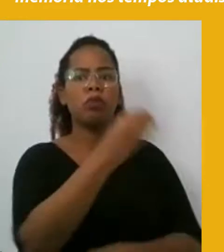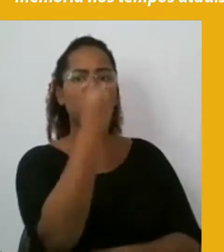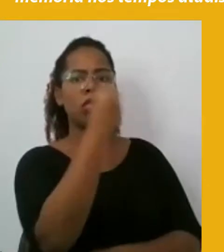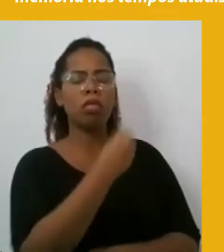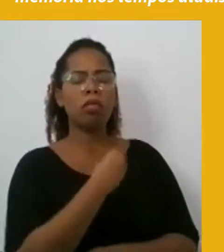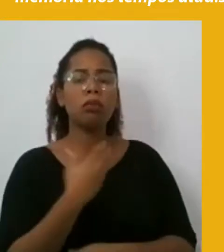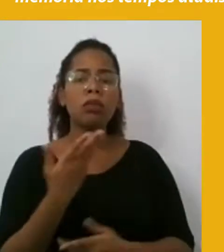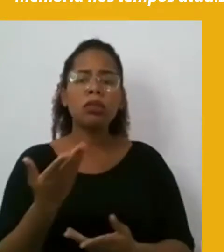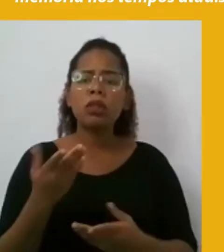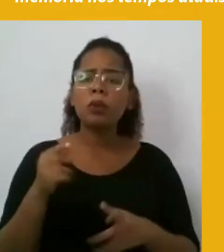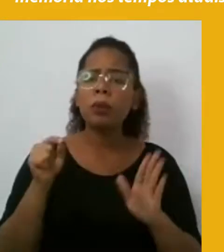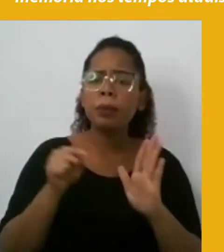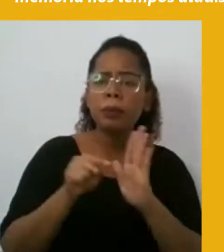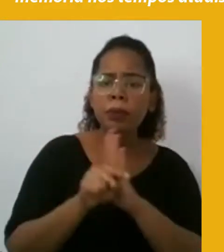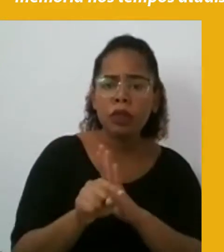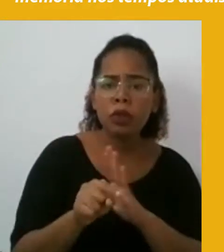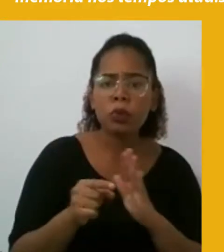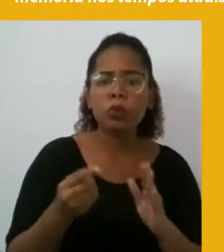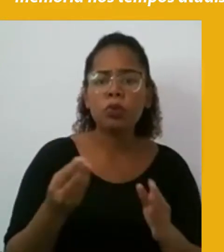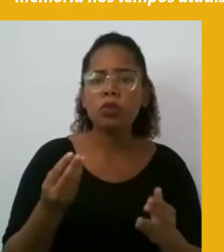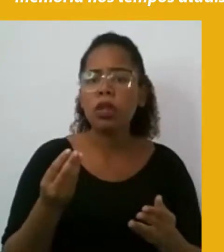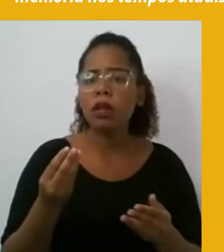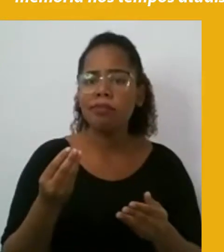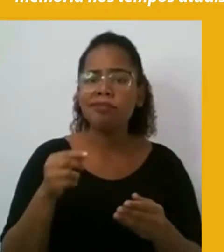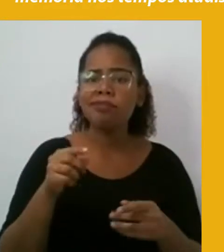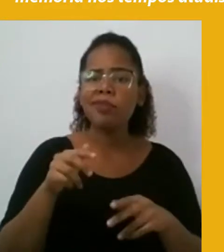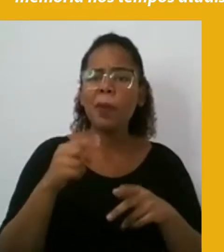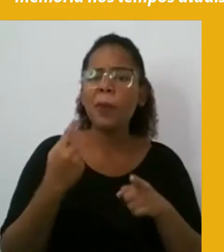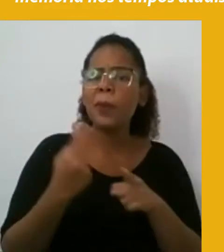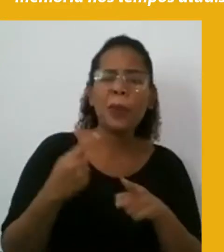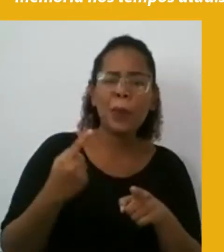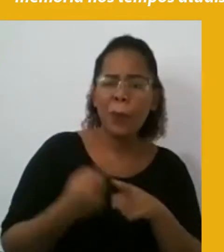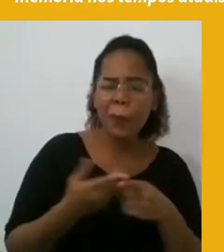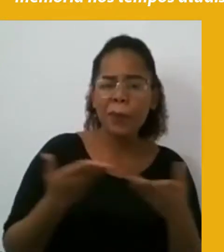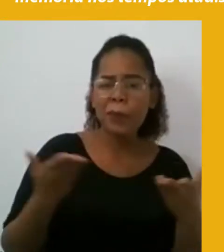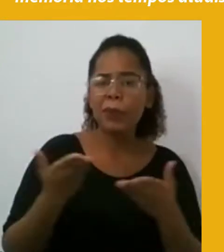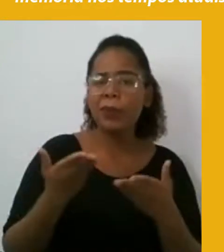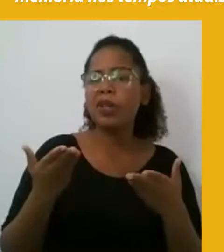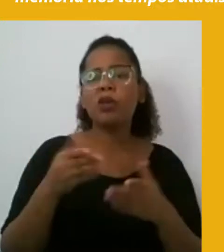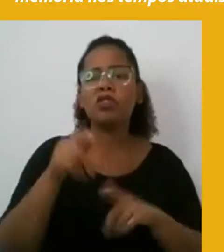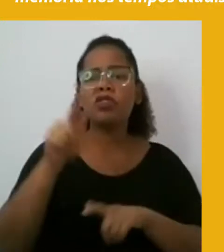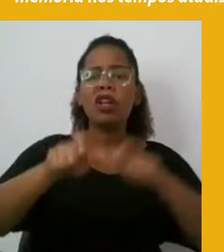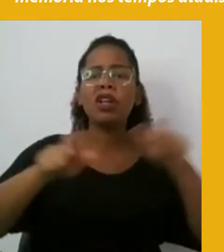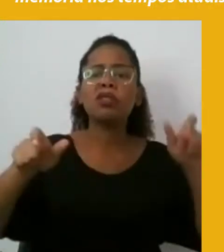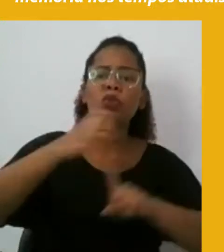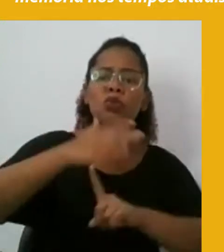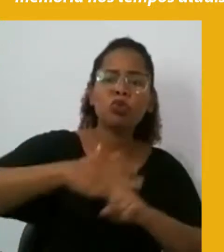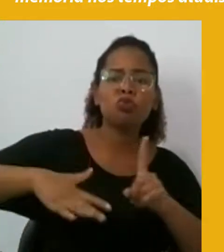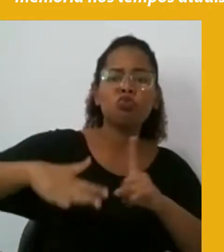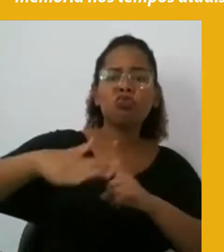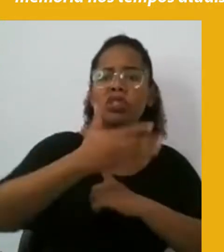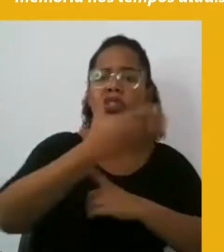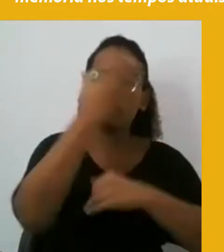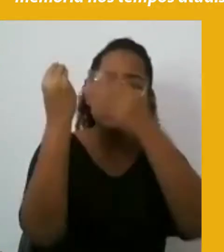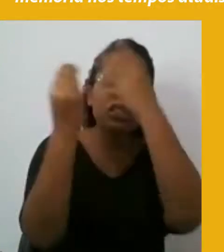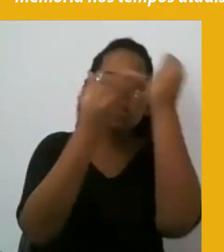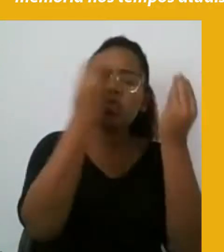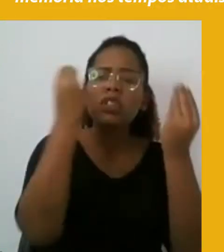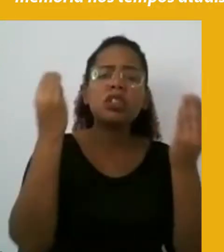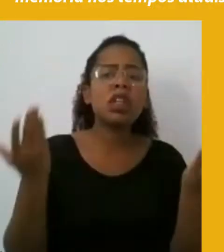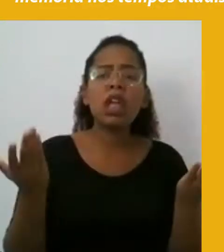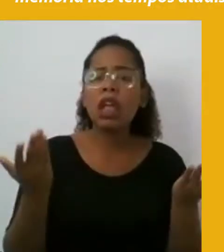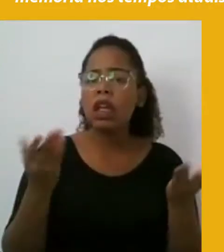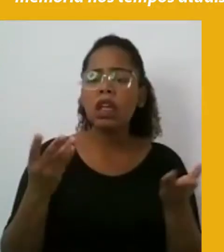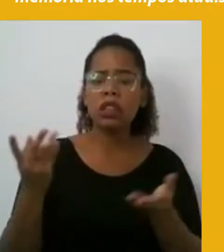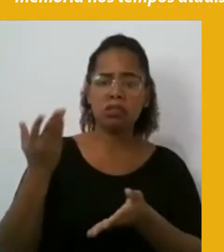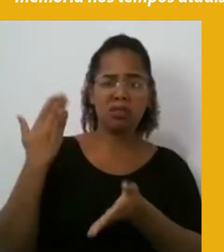significar esse esquecimento, esse apagamento, o que acontece exatamente com esses fenômenos. É claro que a gente sabe